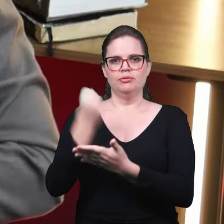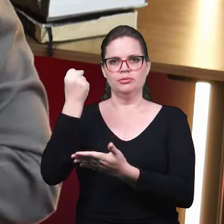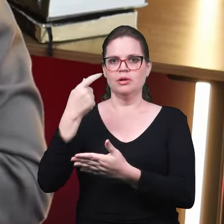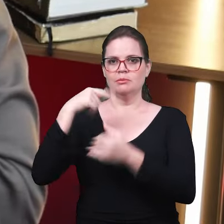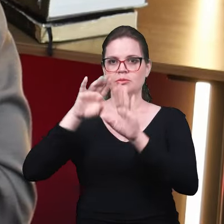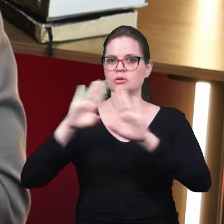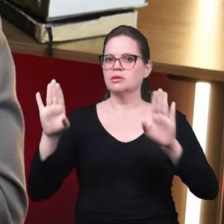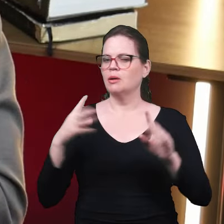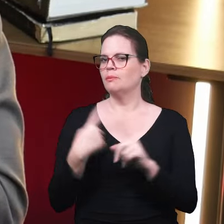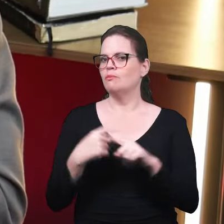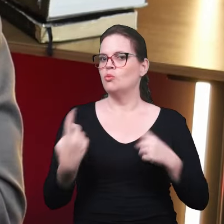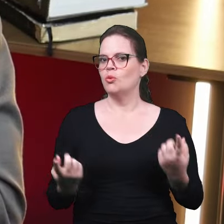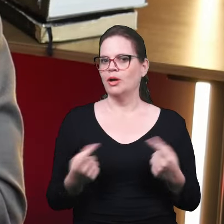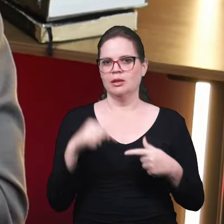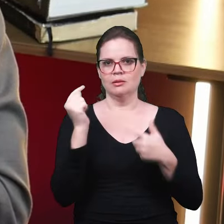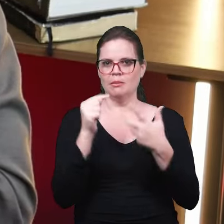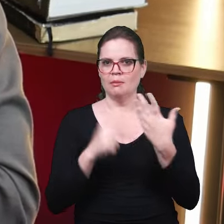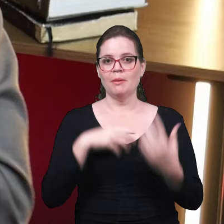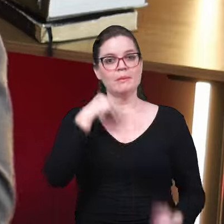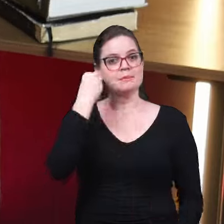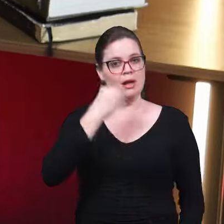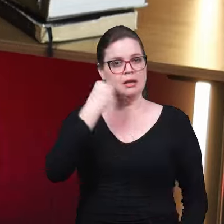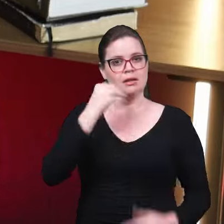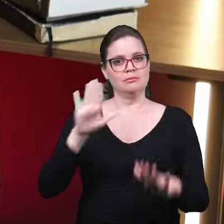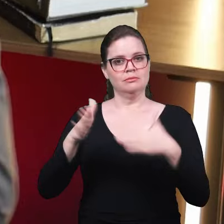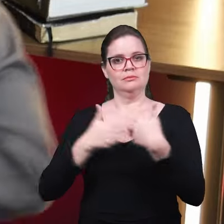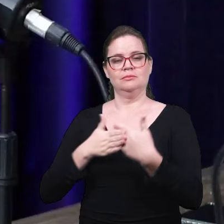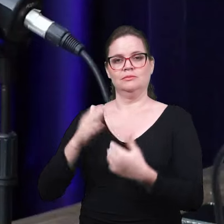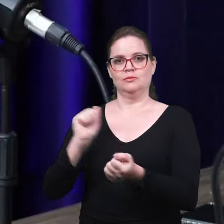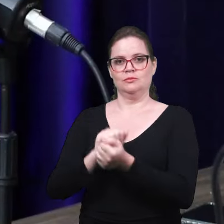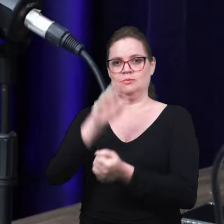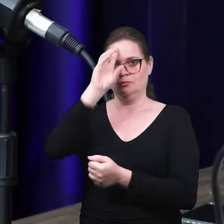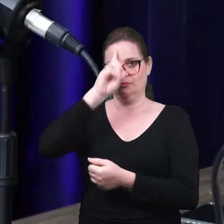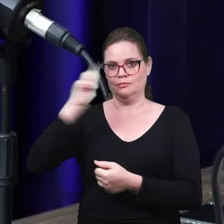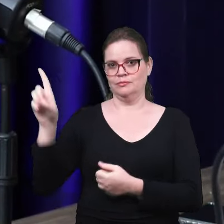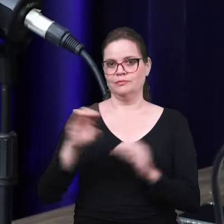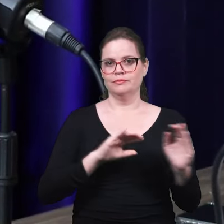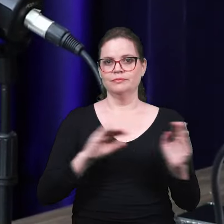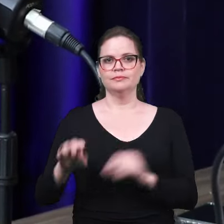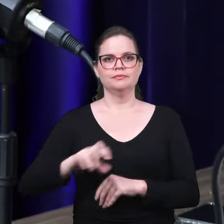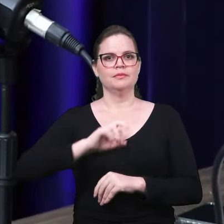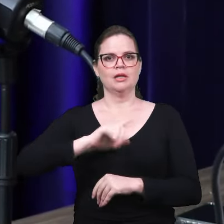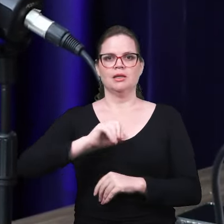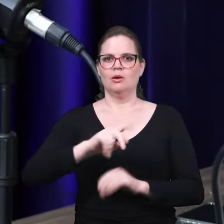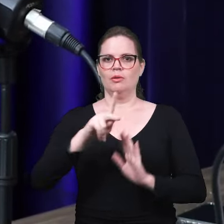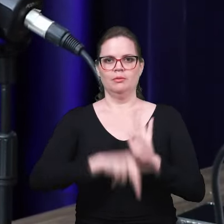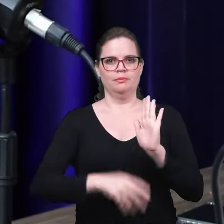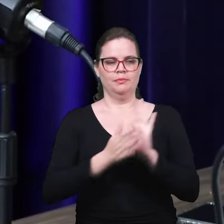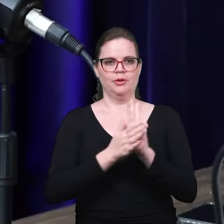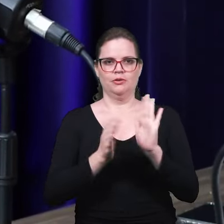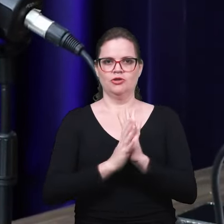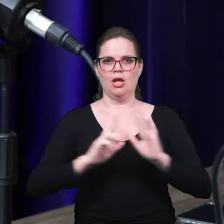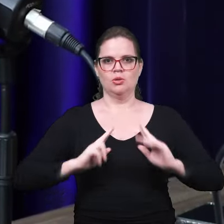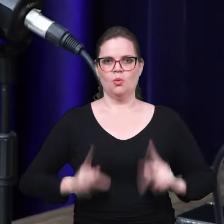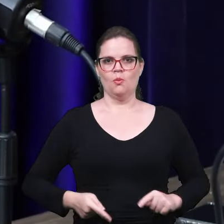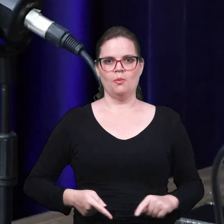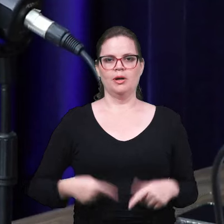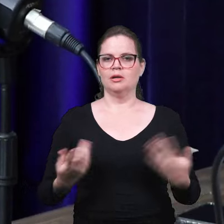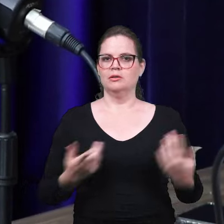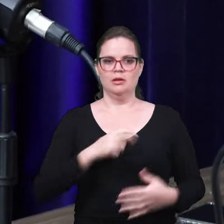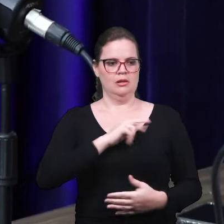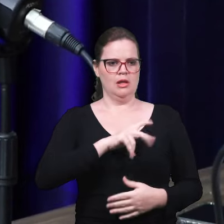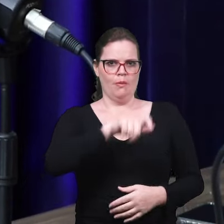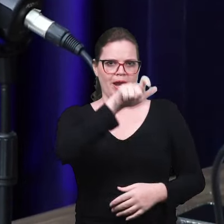Isso é uma relação, uma experiência com Deus, né? E não é um projeto humano, né? Não era projeto